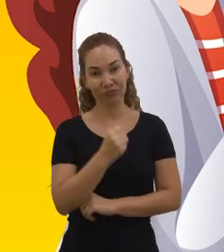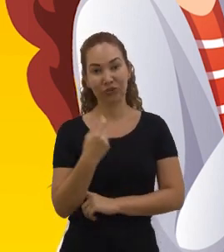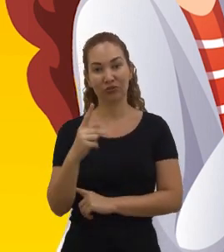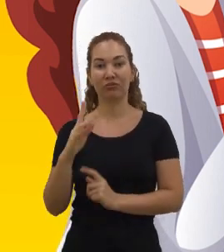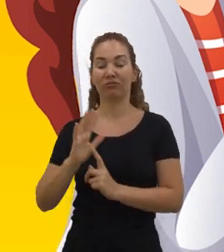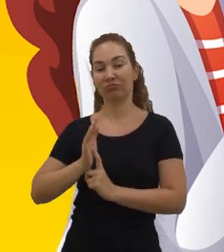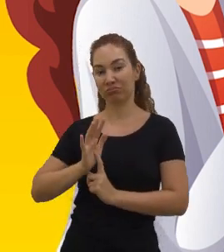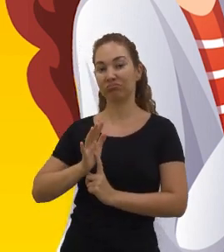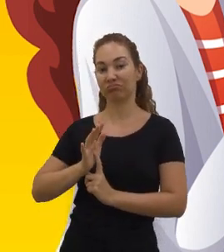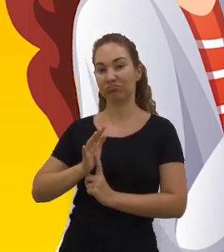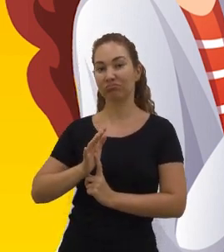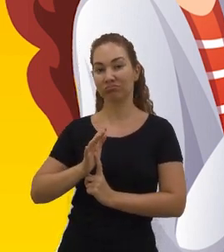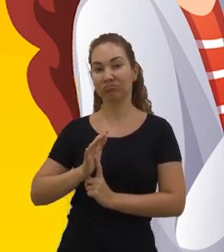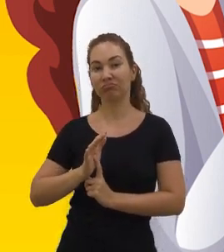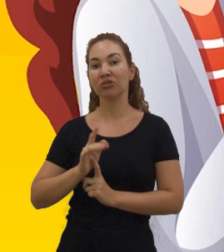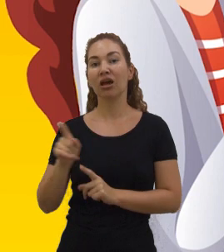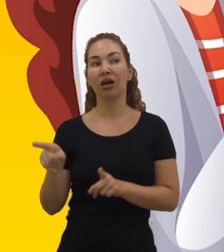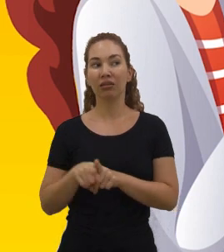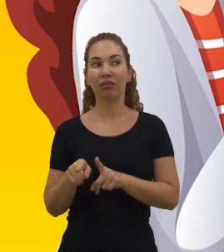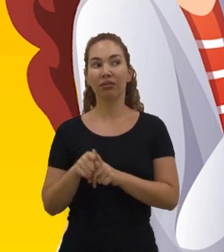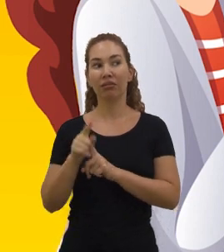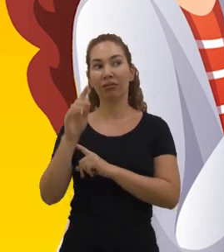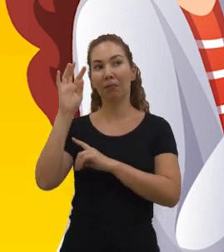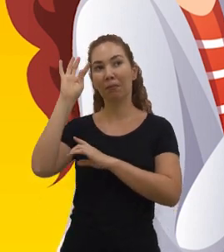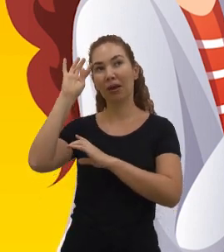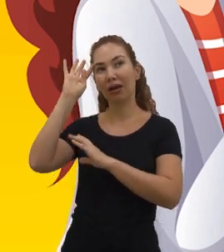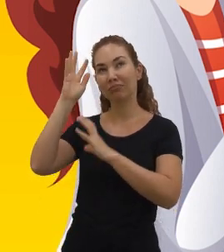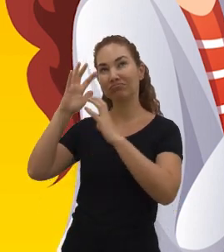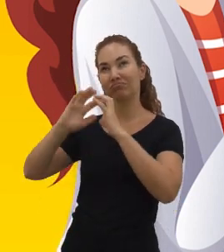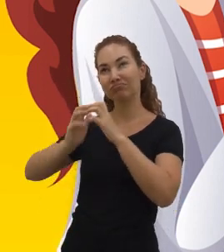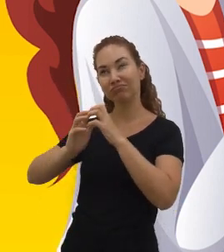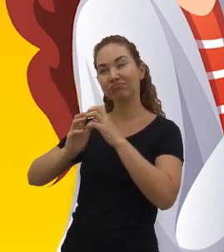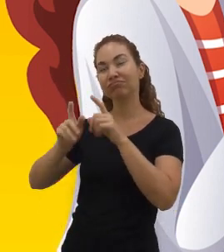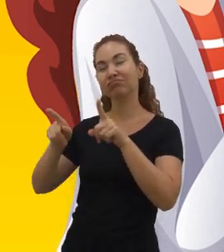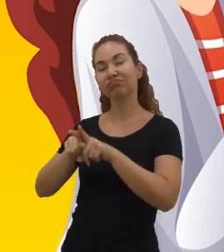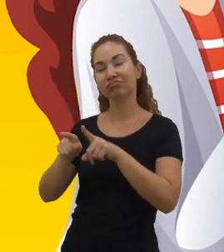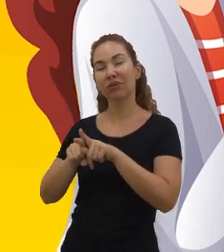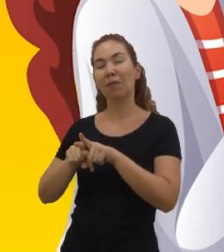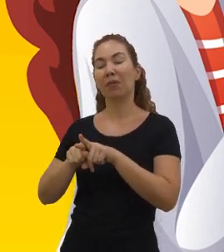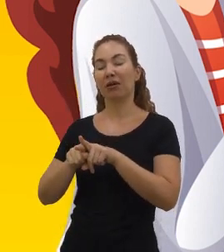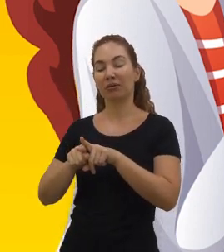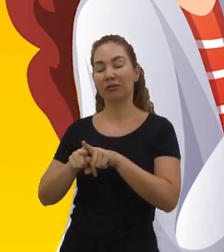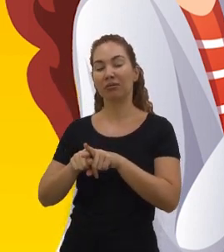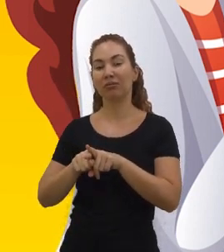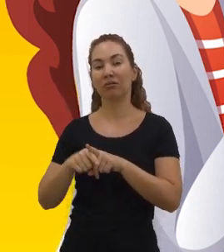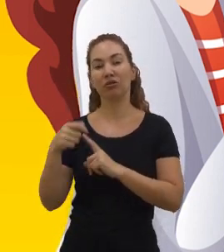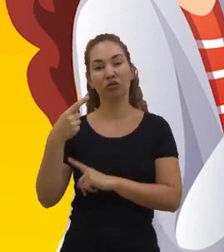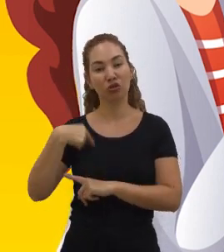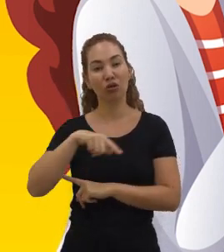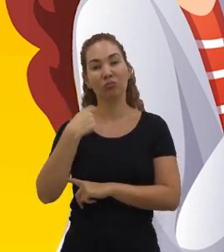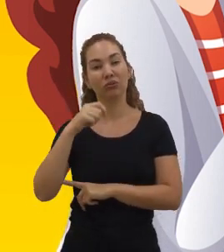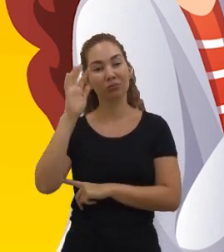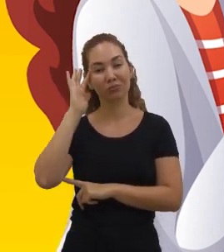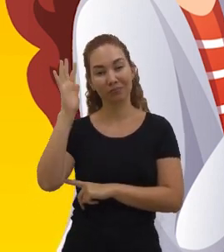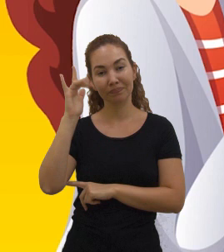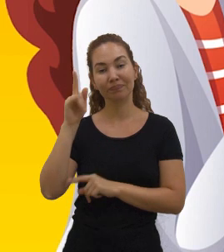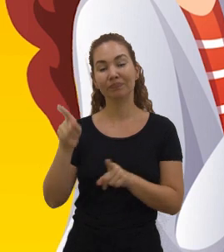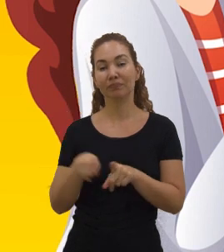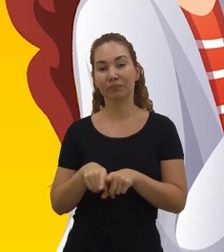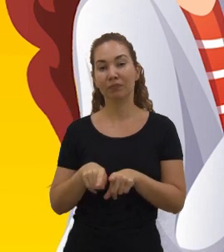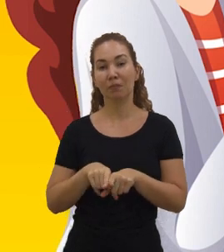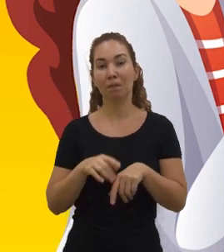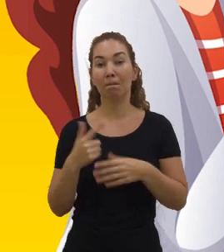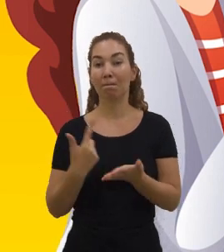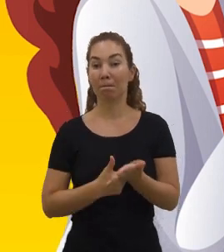filme. E muito reflexivo também, né? Uma mensagem que a gente tem que refletir. E